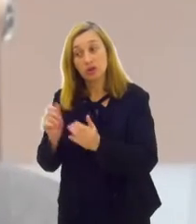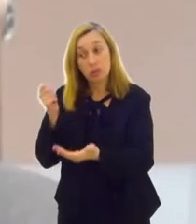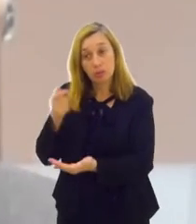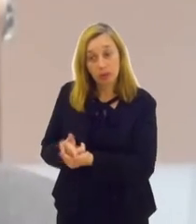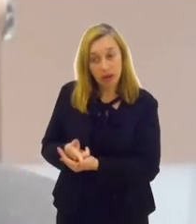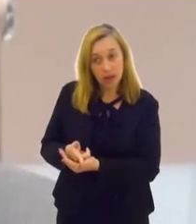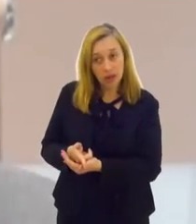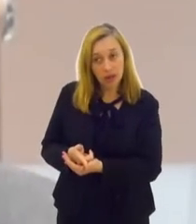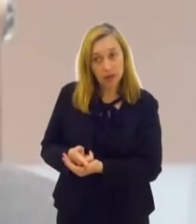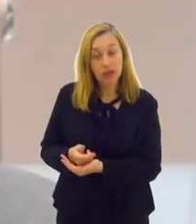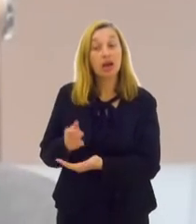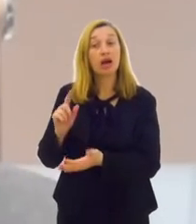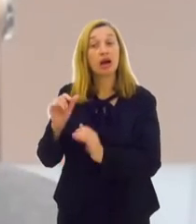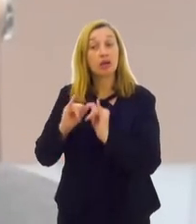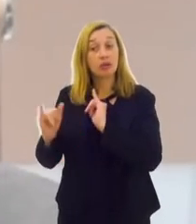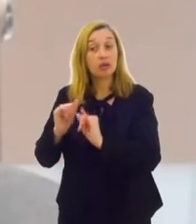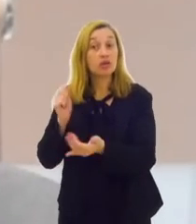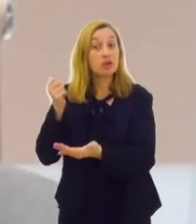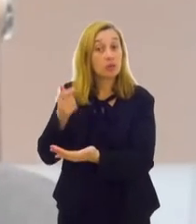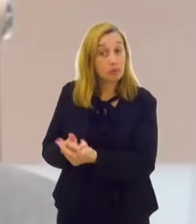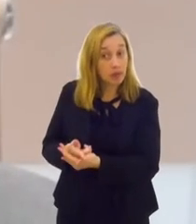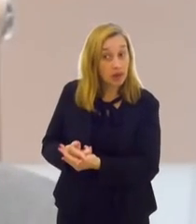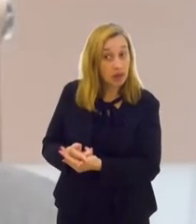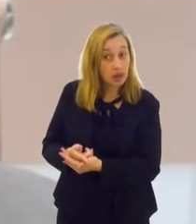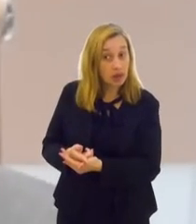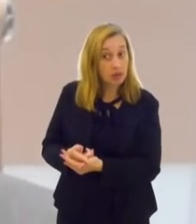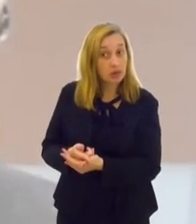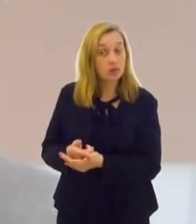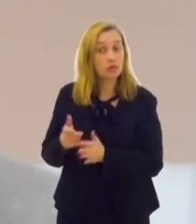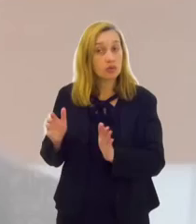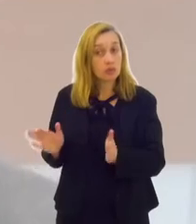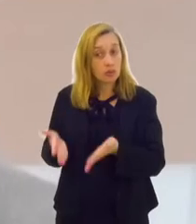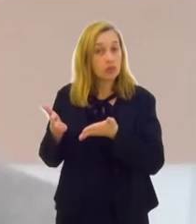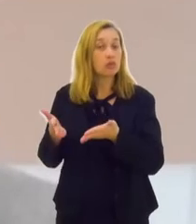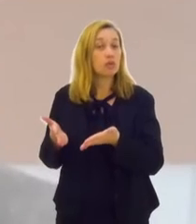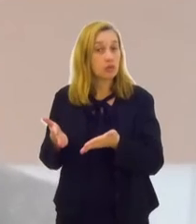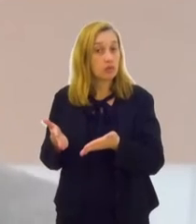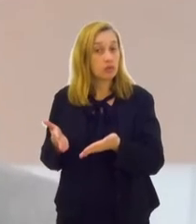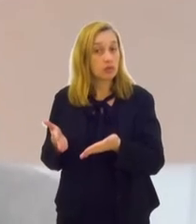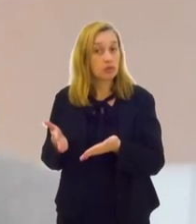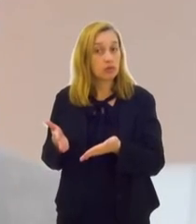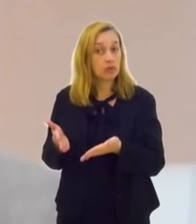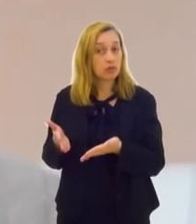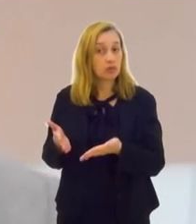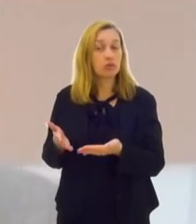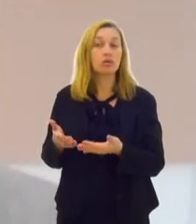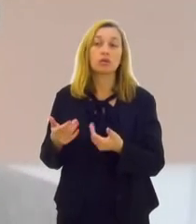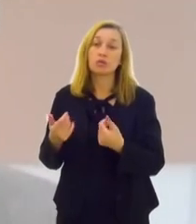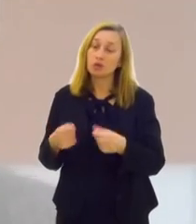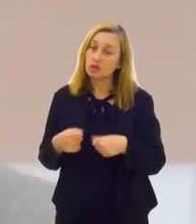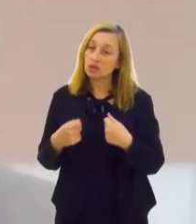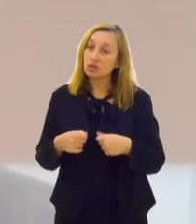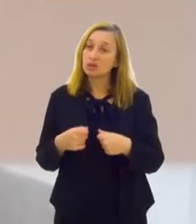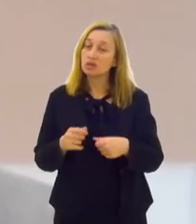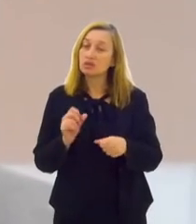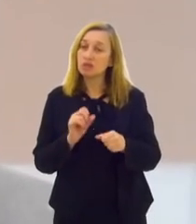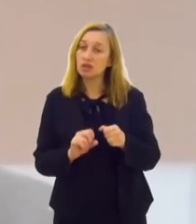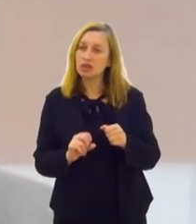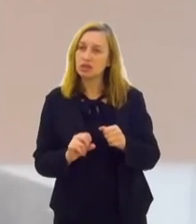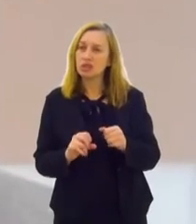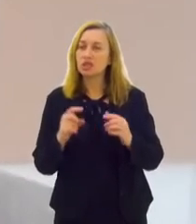e propaganda paga. A propaganda paga, ela é feita por meio do impulsionamento. Impulsionamento tem que ser